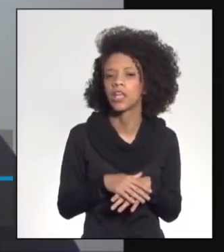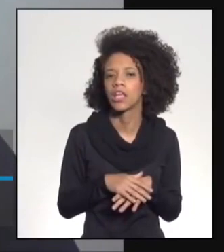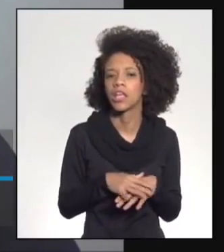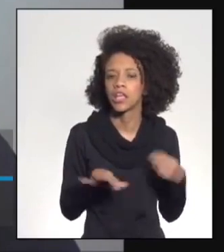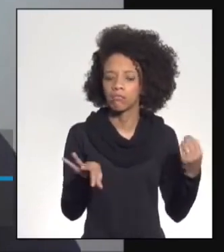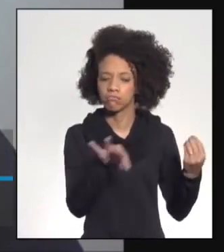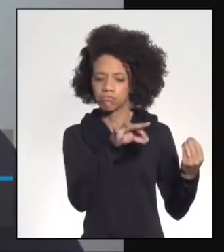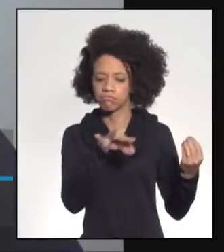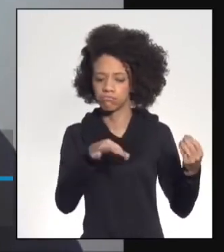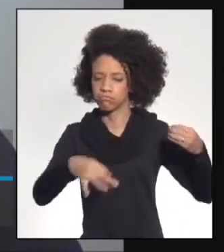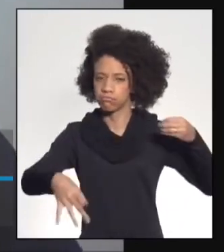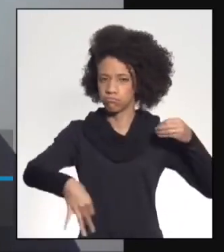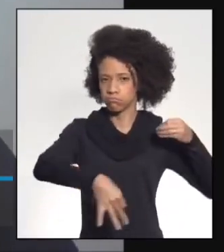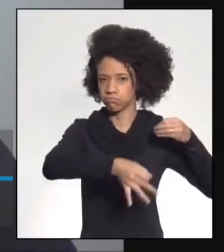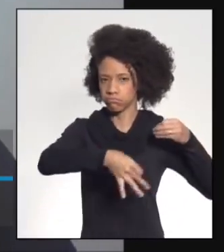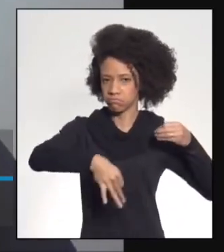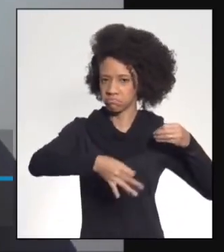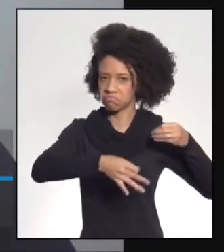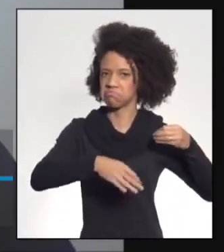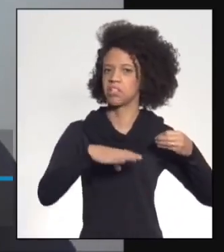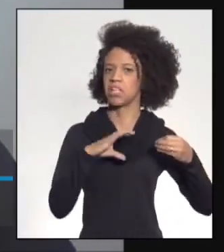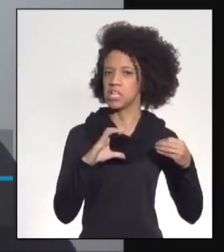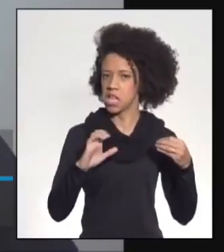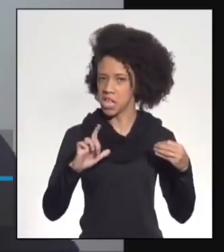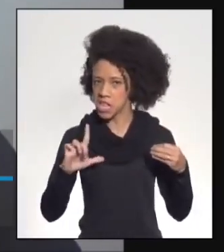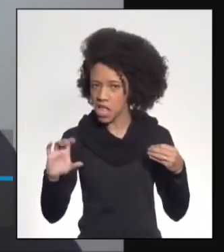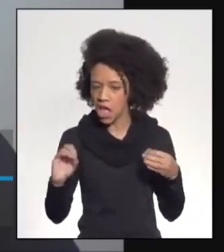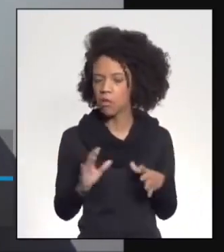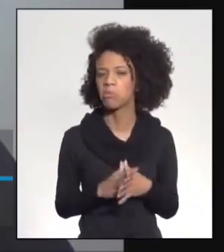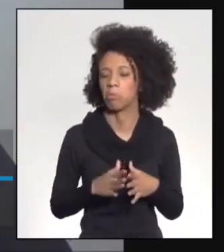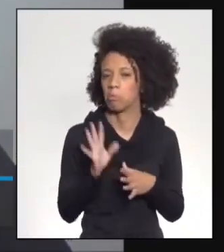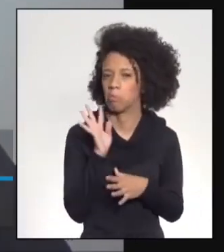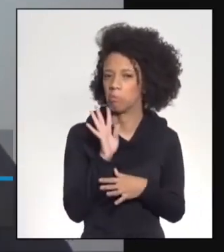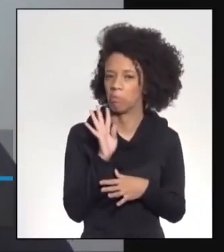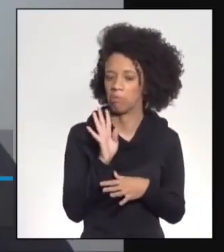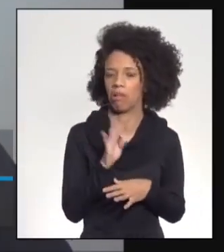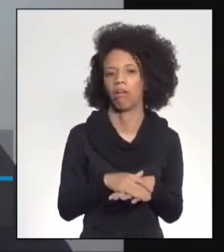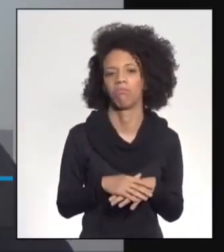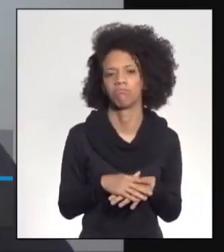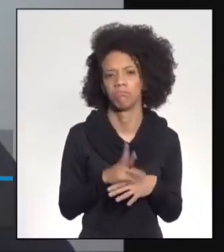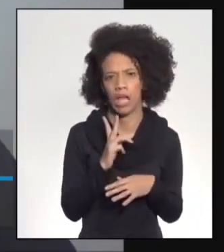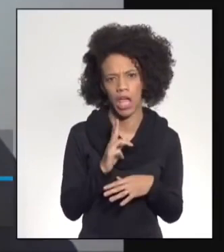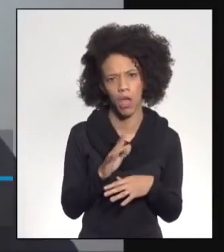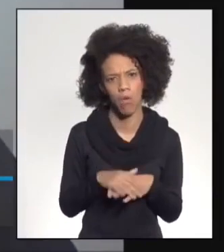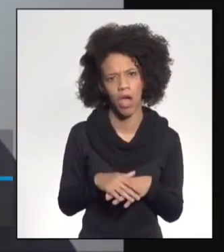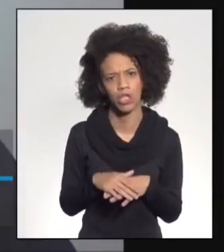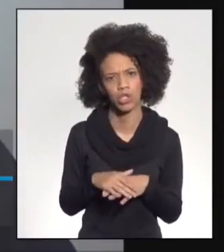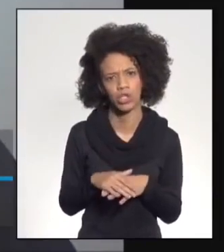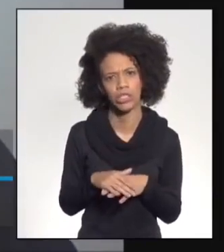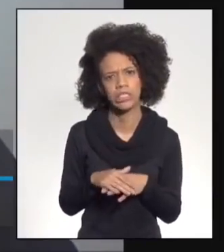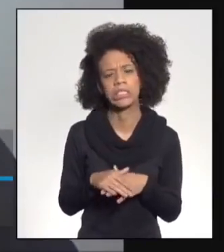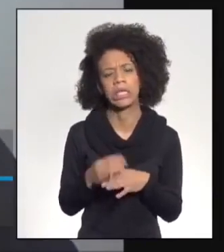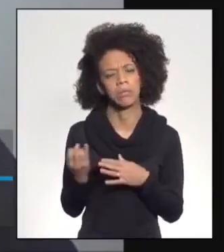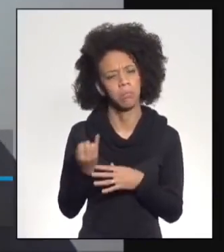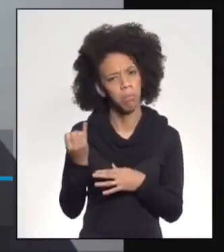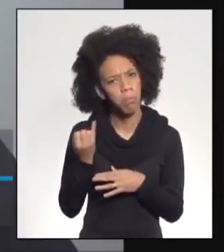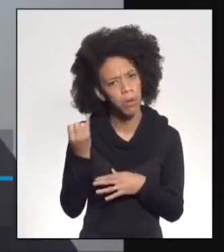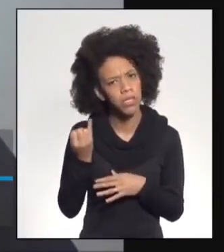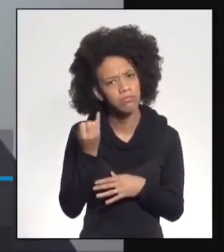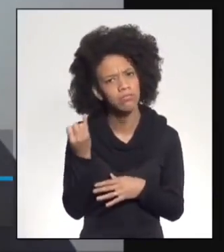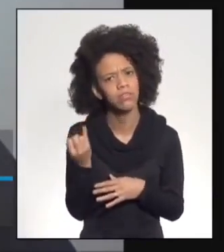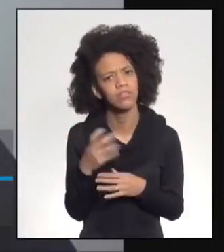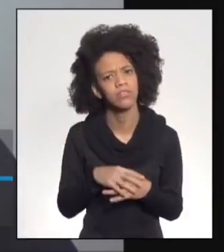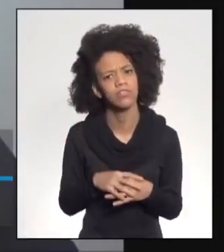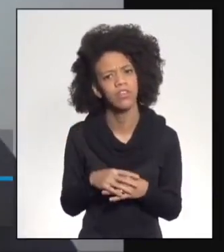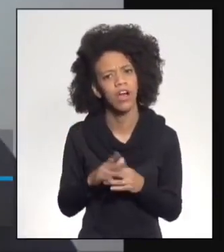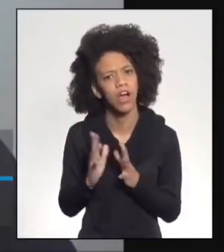violoncelo. Muito legal os alunos aqui. Meu, acho que essa série aqui é muito importante. Acho que todo mundo